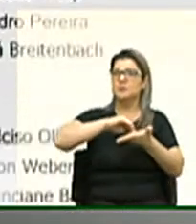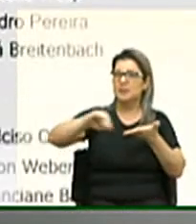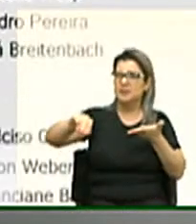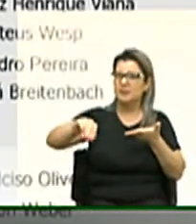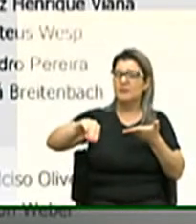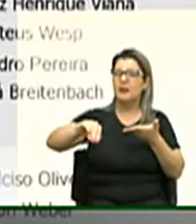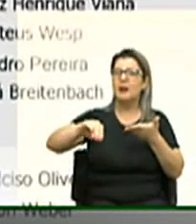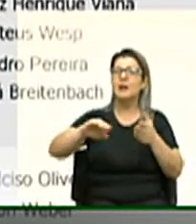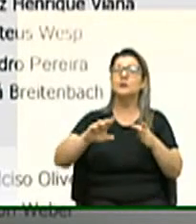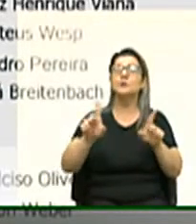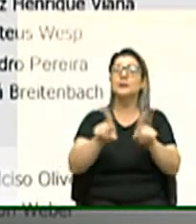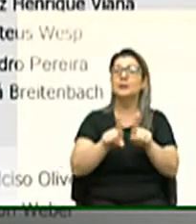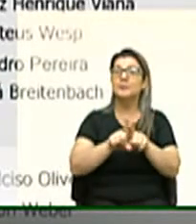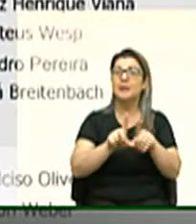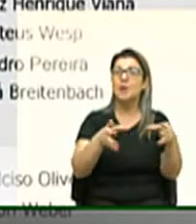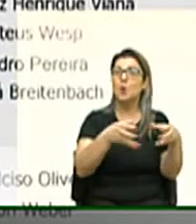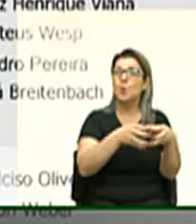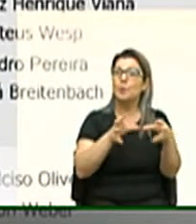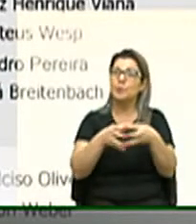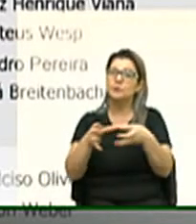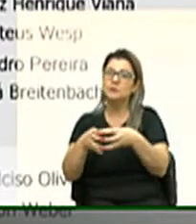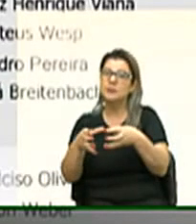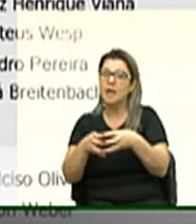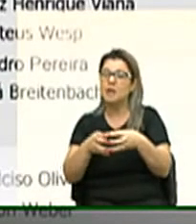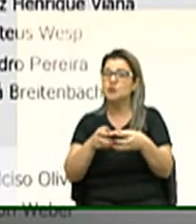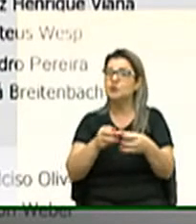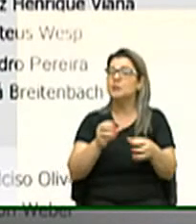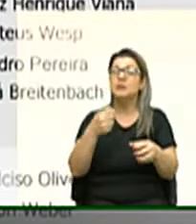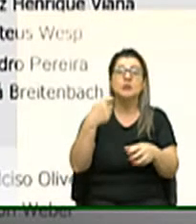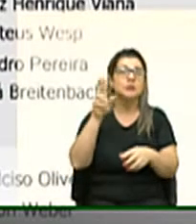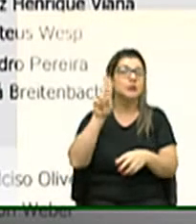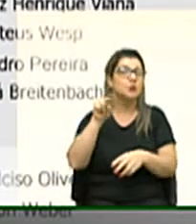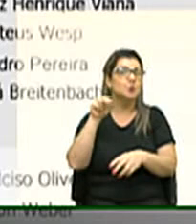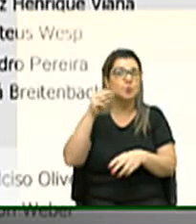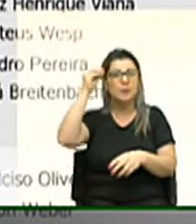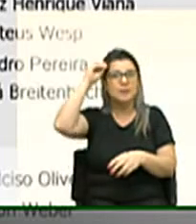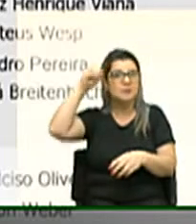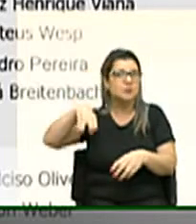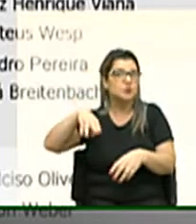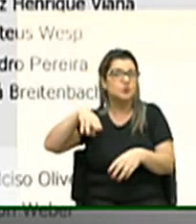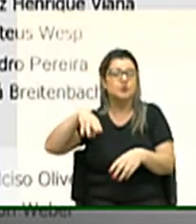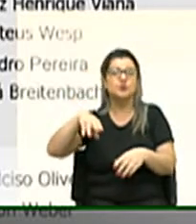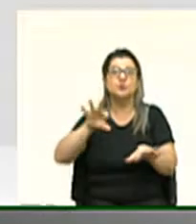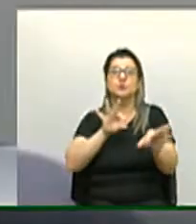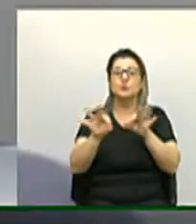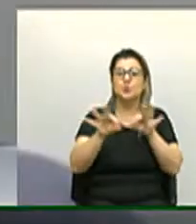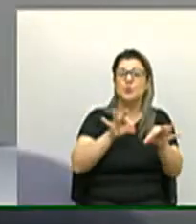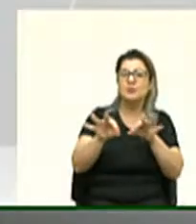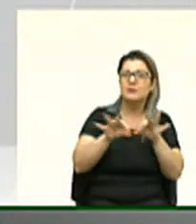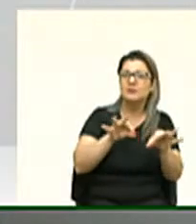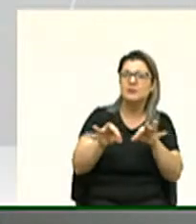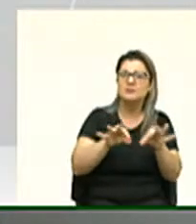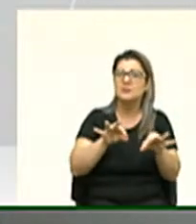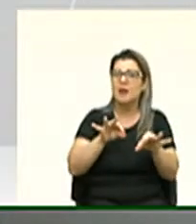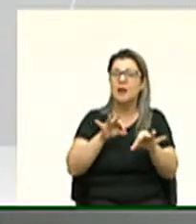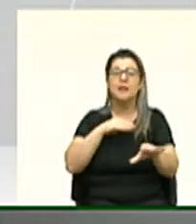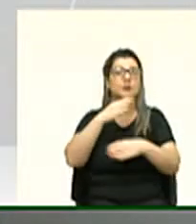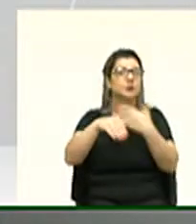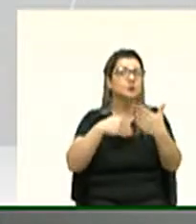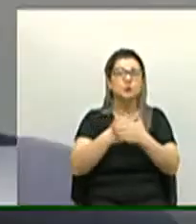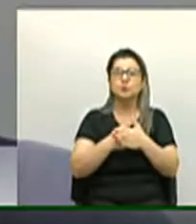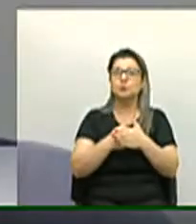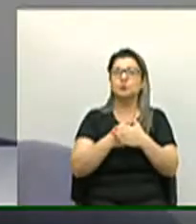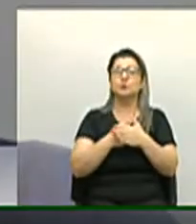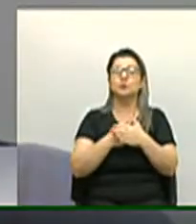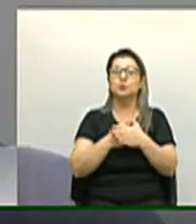que nunca desistiu de fazer, de se organizar em busca daquilo que